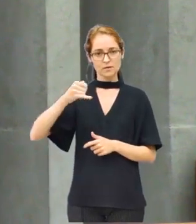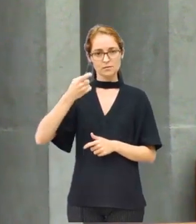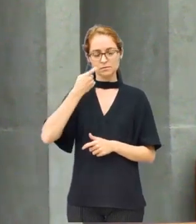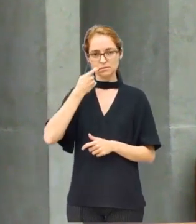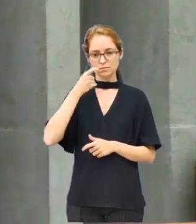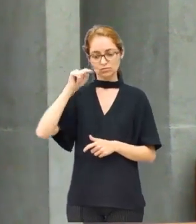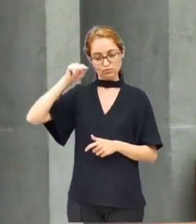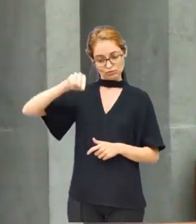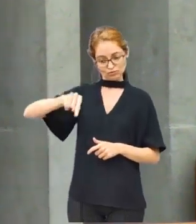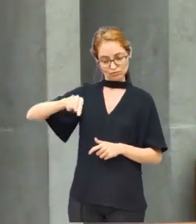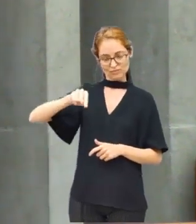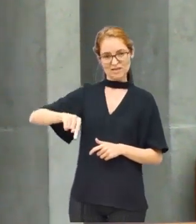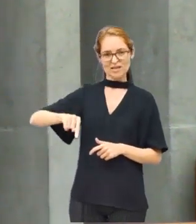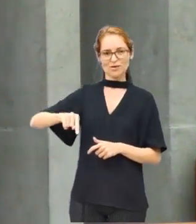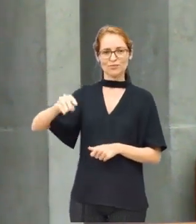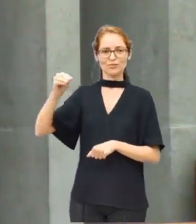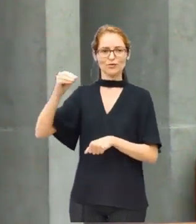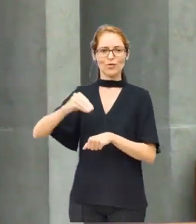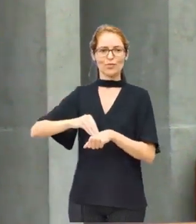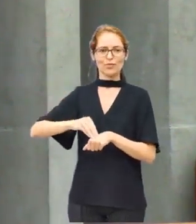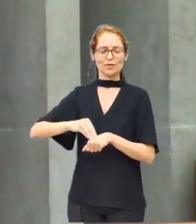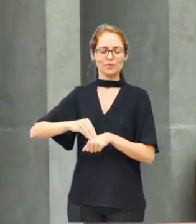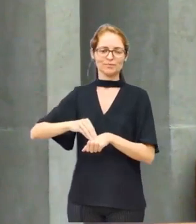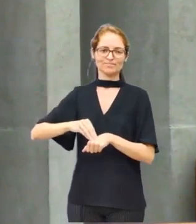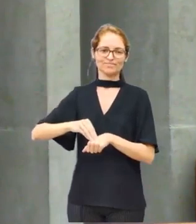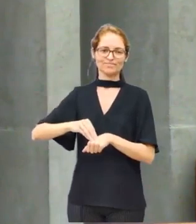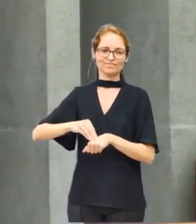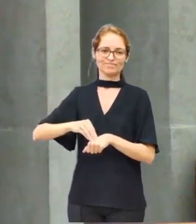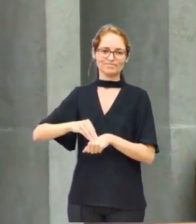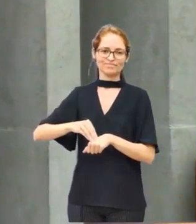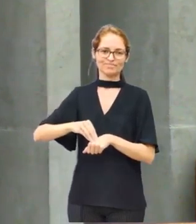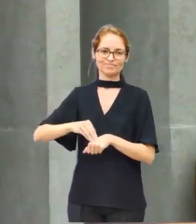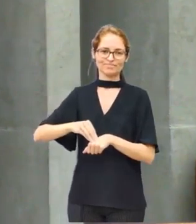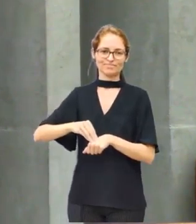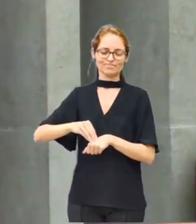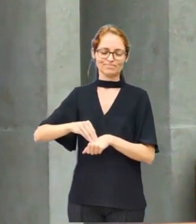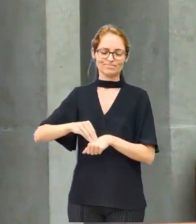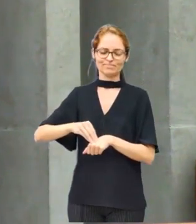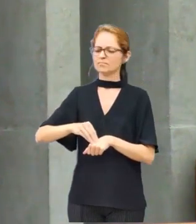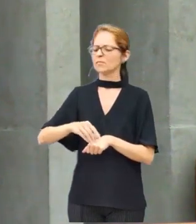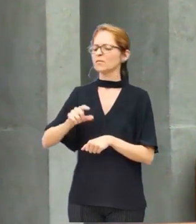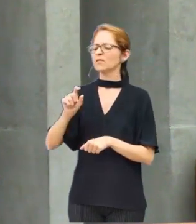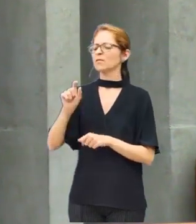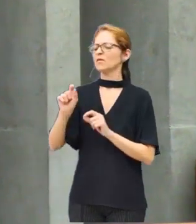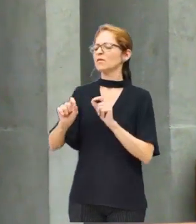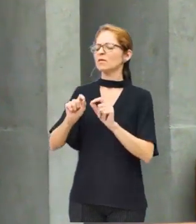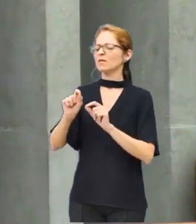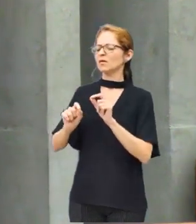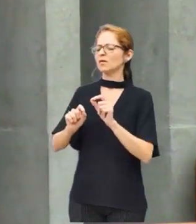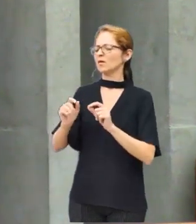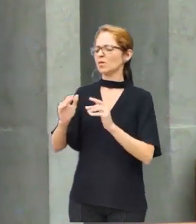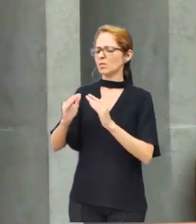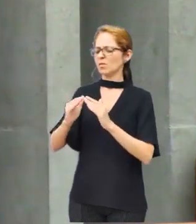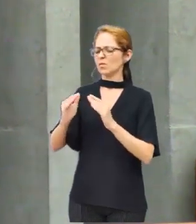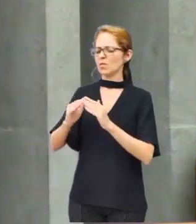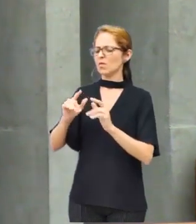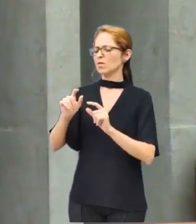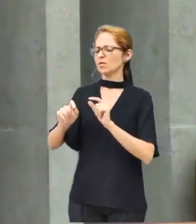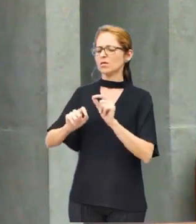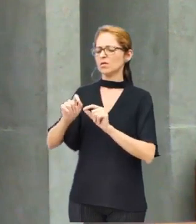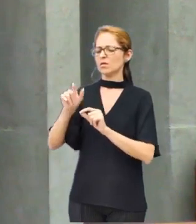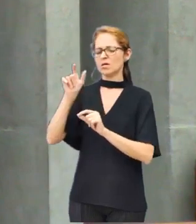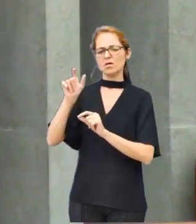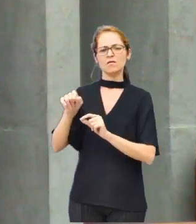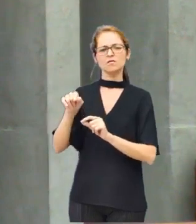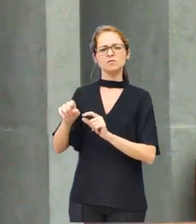disseram, declara-nos agora por causa de quem nos sobrevê este mal. Que ocupação é a tua? De onde vens? Qual a tua terra? De quem é o teu povo? Tu és